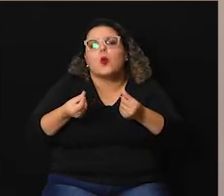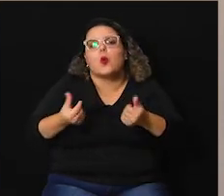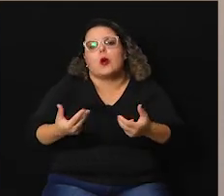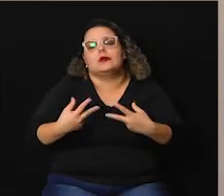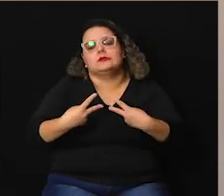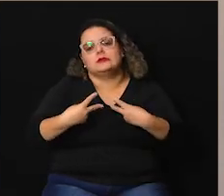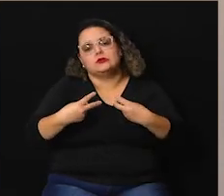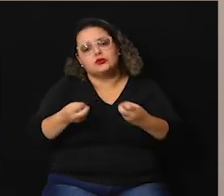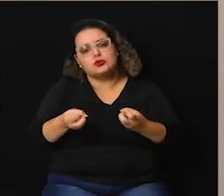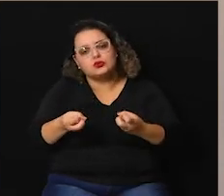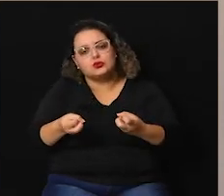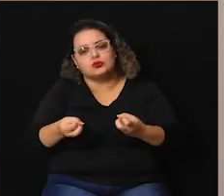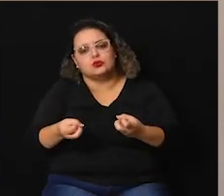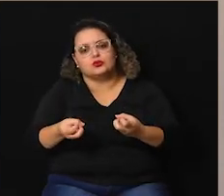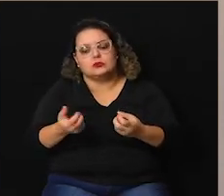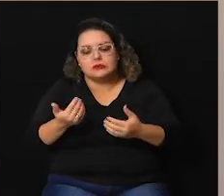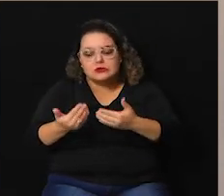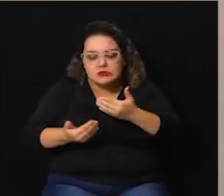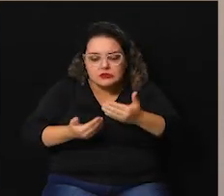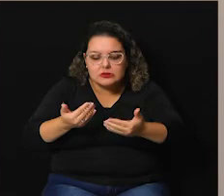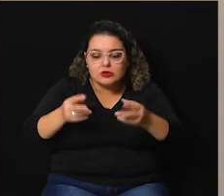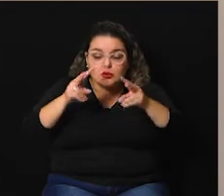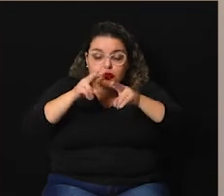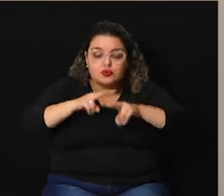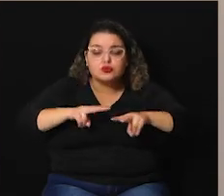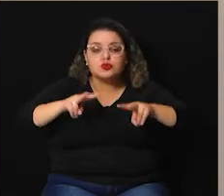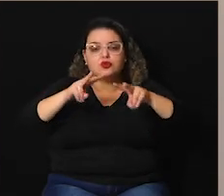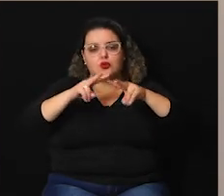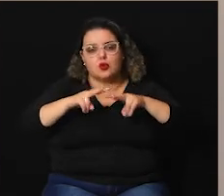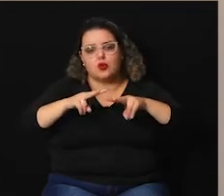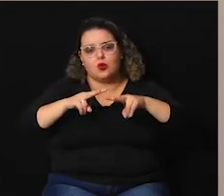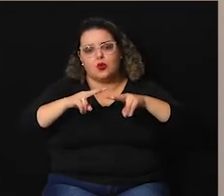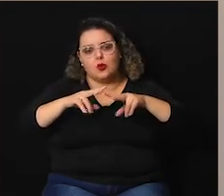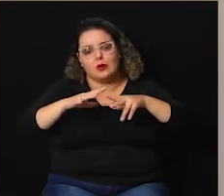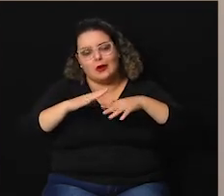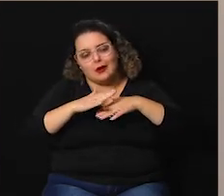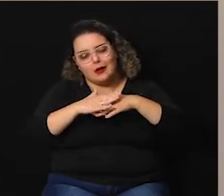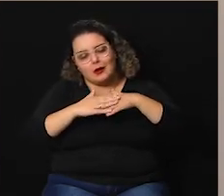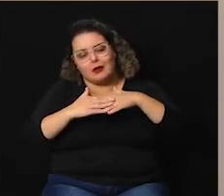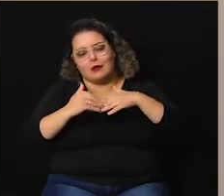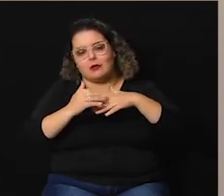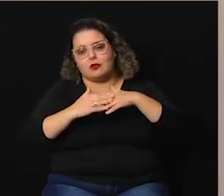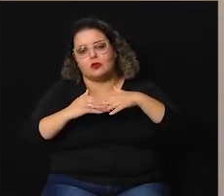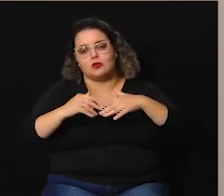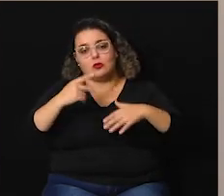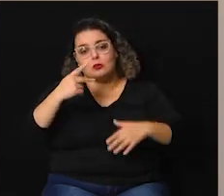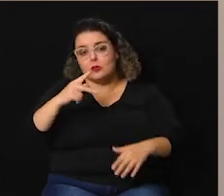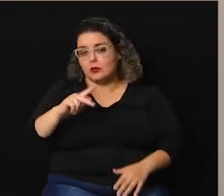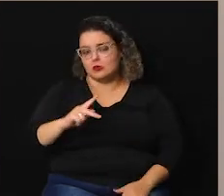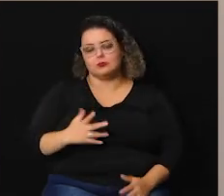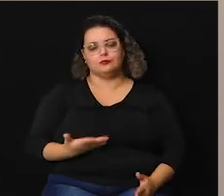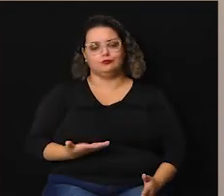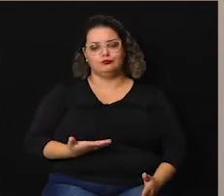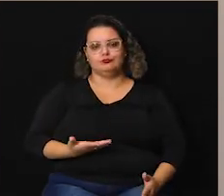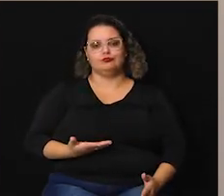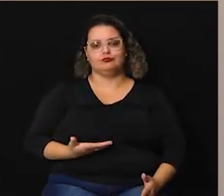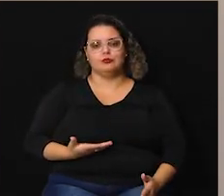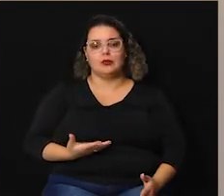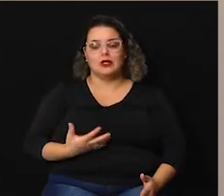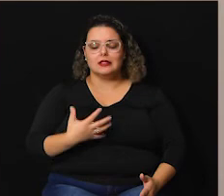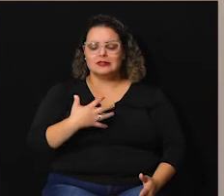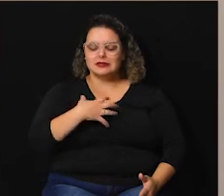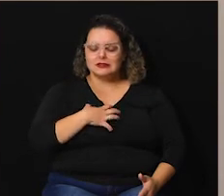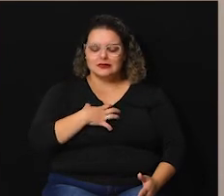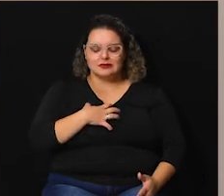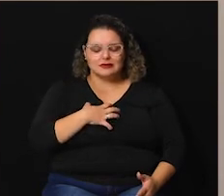sua percepção desse olhar amoroso sobre si mesmo. Que muitas vezes o que acontece é que há um